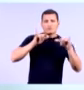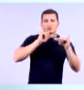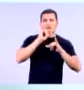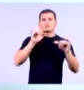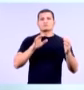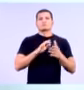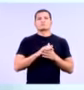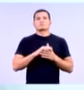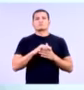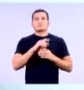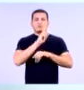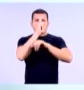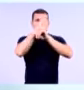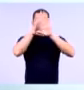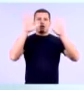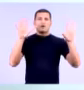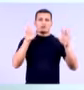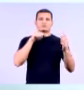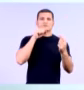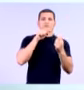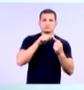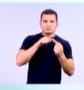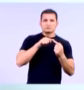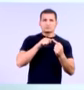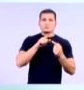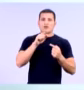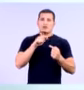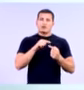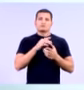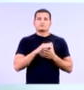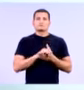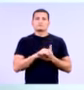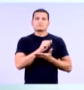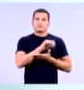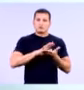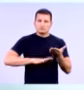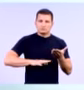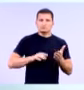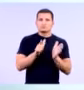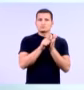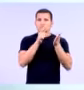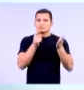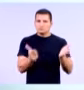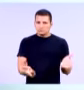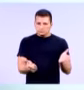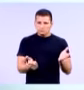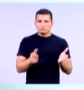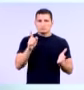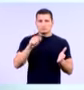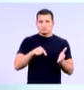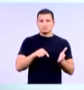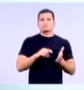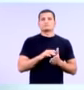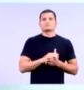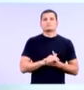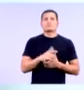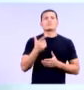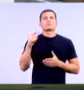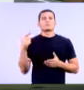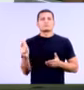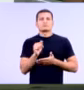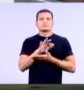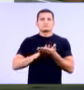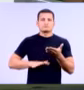objetiva, de maneira clara. Isso são textos típicos, textos jornalísticos, são típicos desse tipo de texto. Que outros textos,